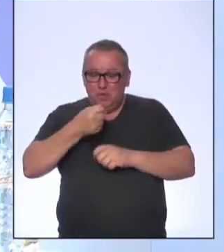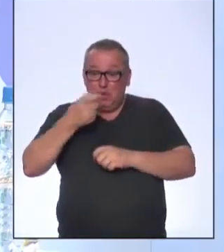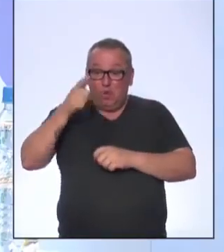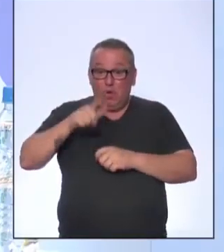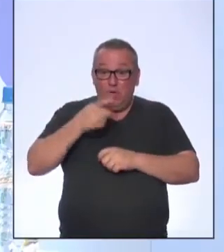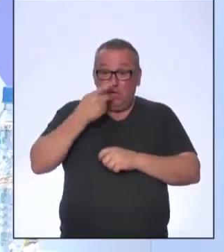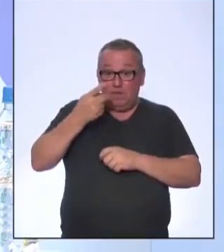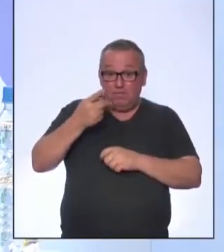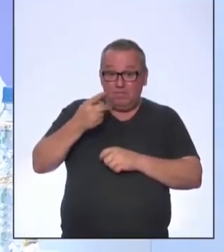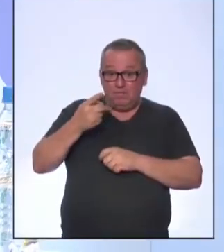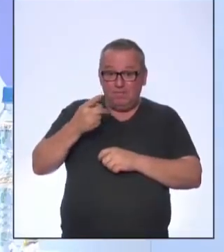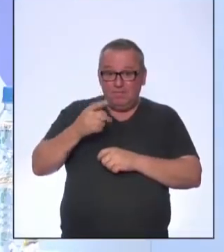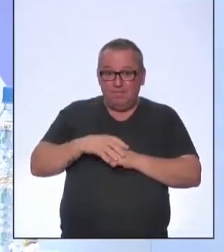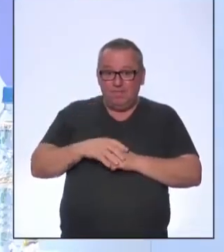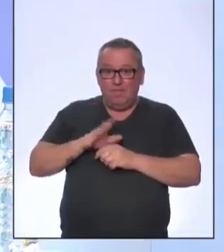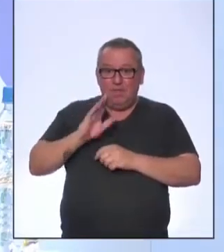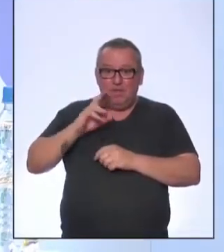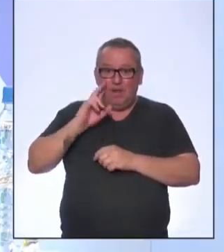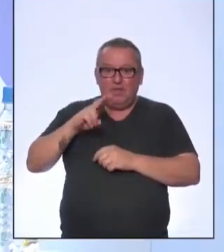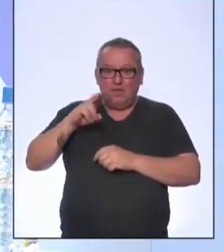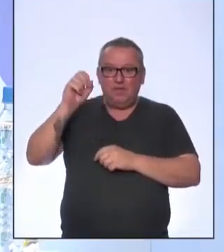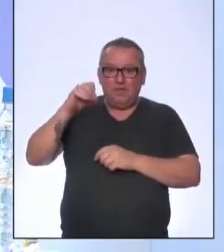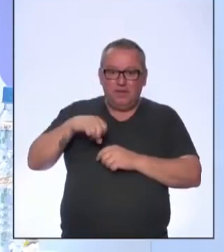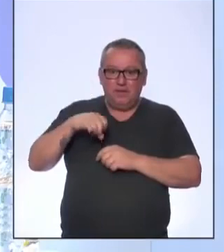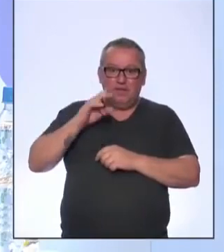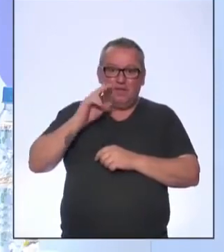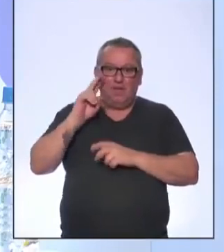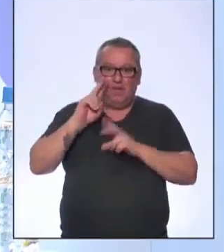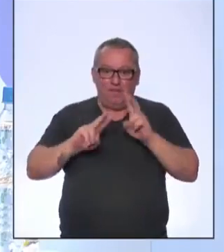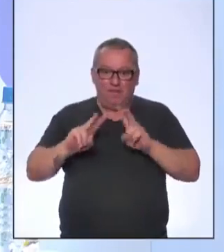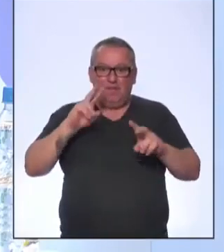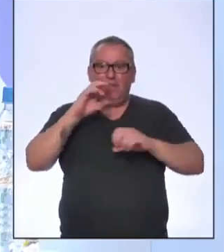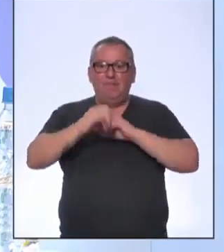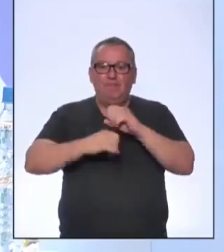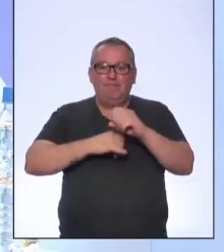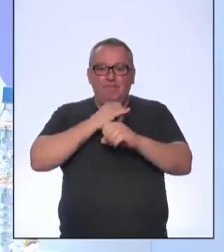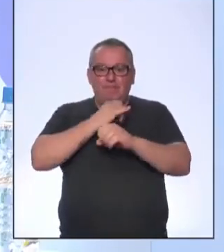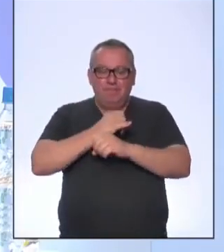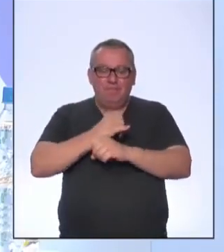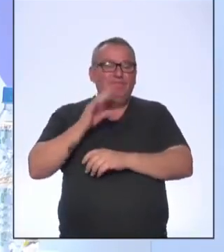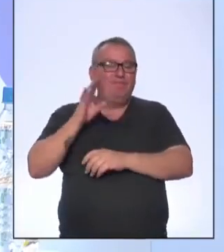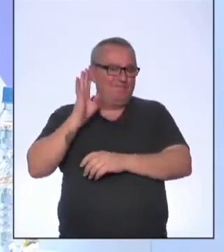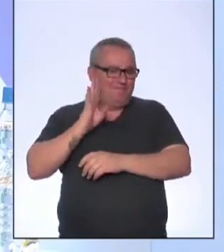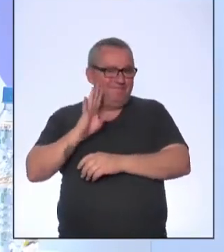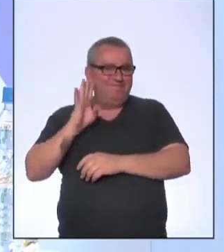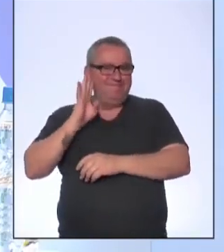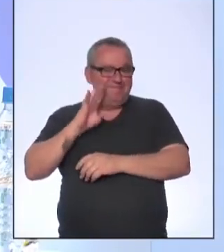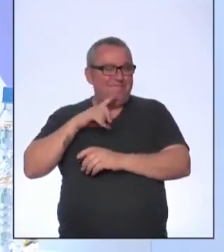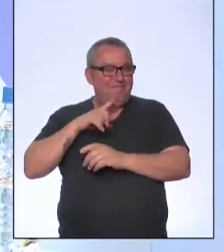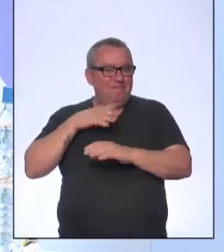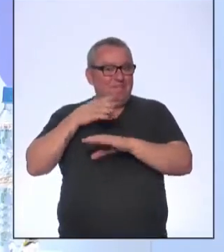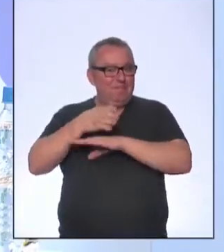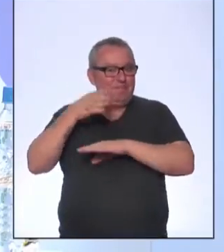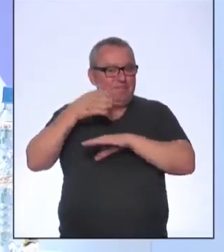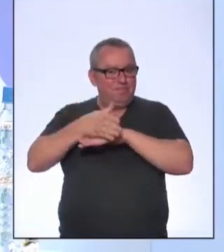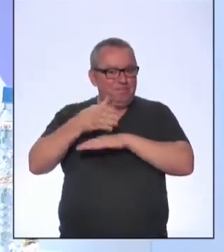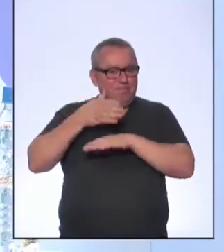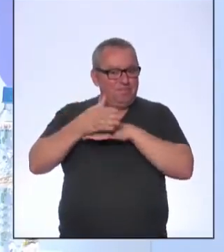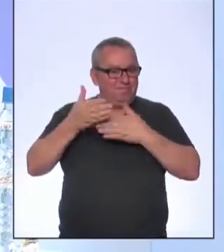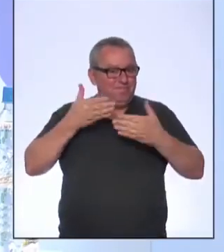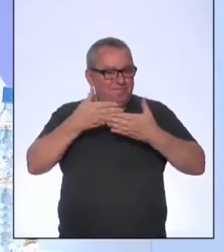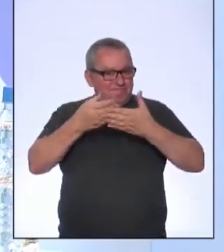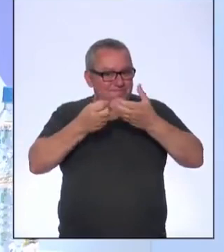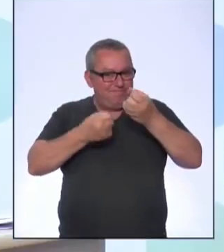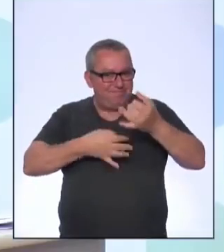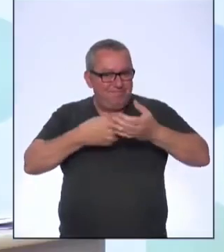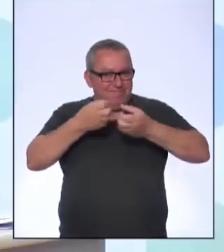já falaram que já ouviram, sim, já viram na internet. Olha que interessante, estão interagindo aí, né? Que